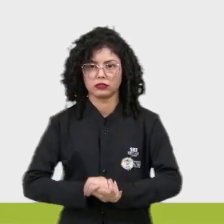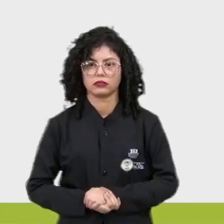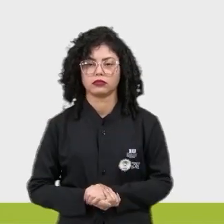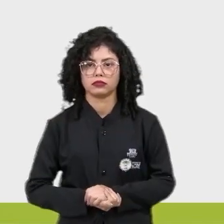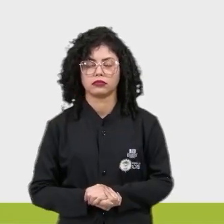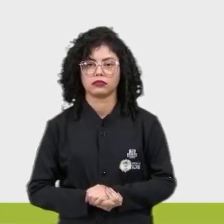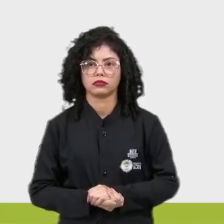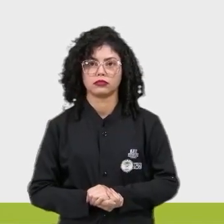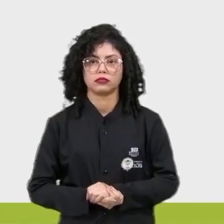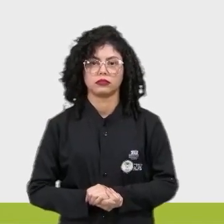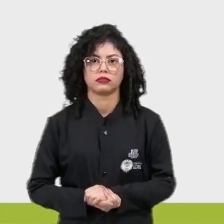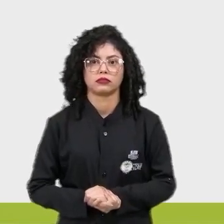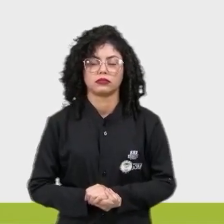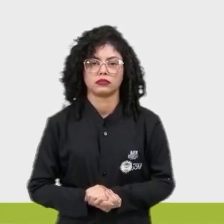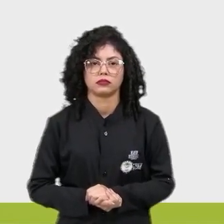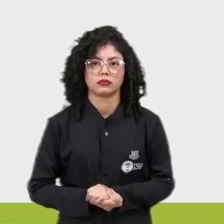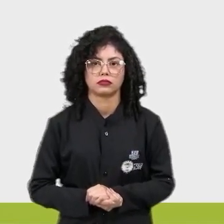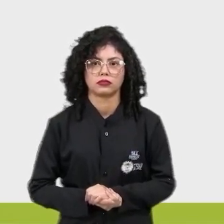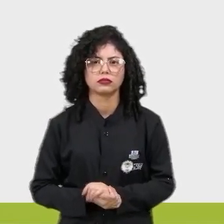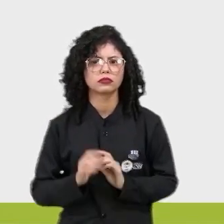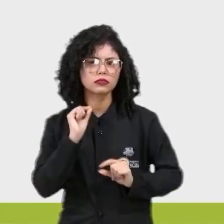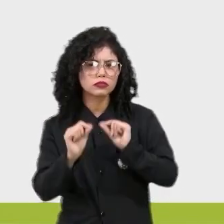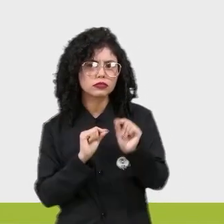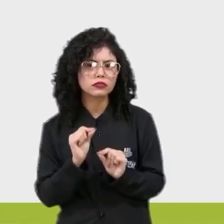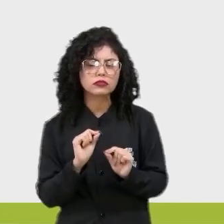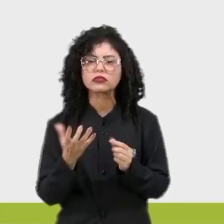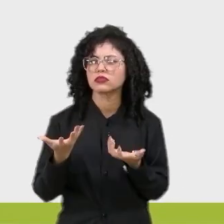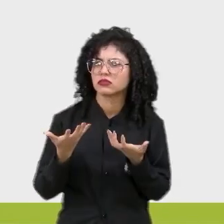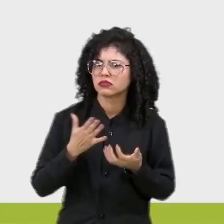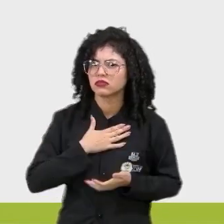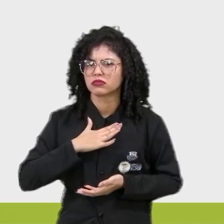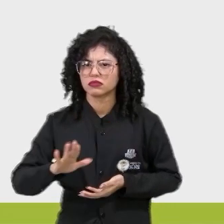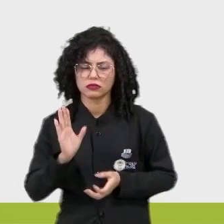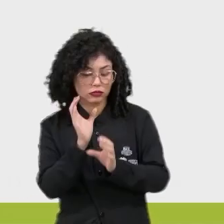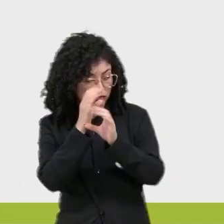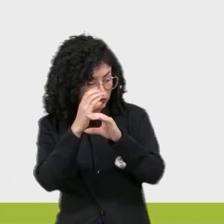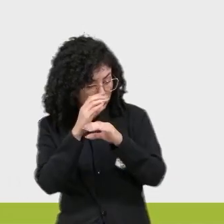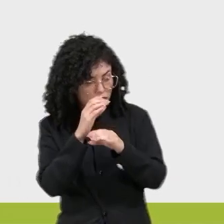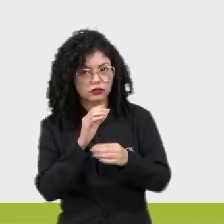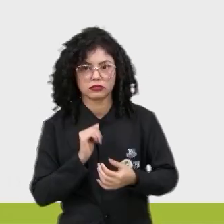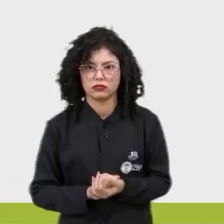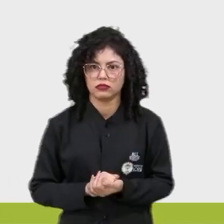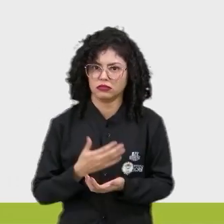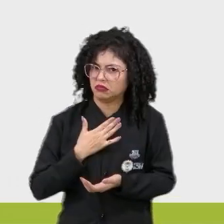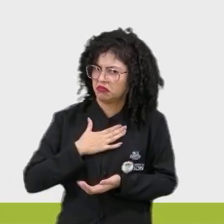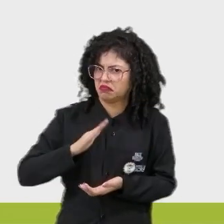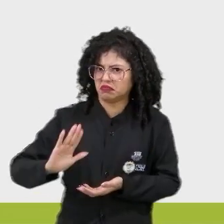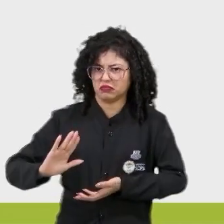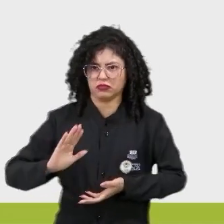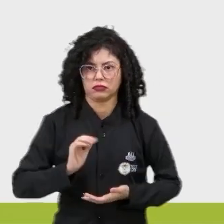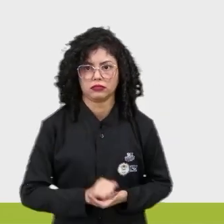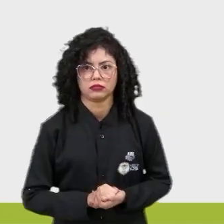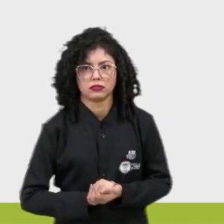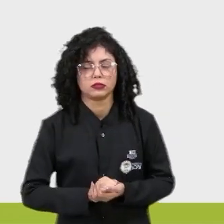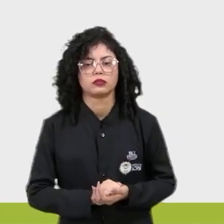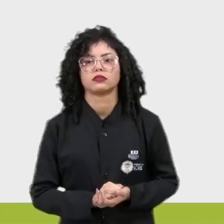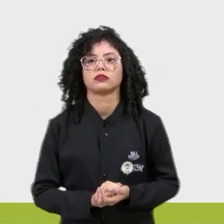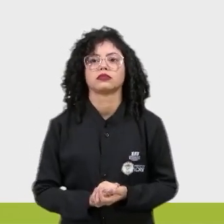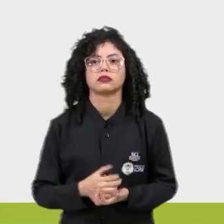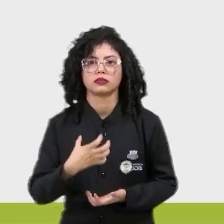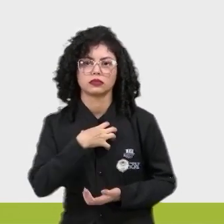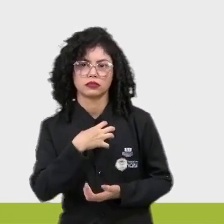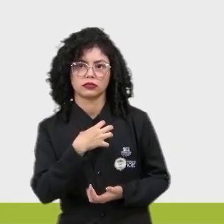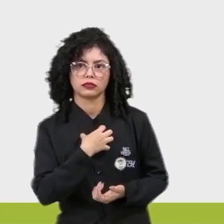desse vidro, né? O que eu não suporto é ser observado ao microscópio. Sinto